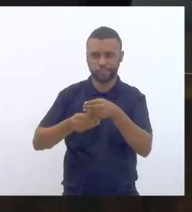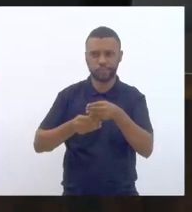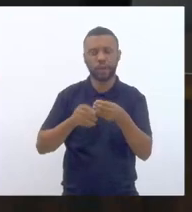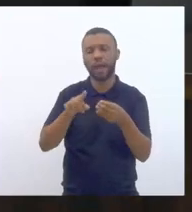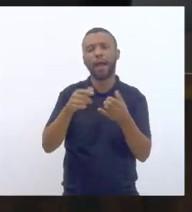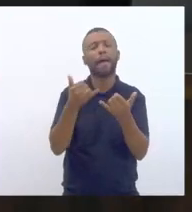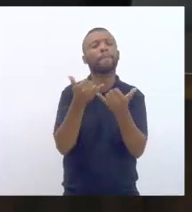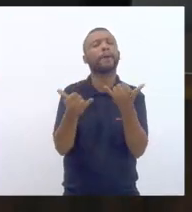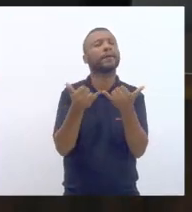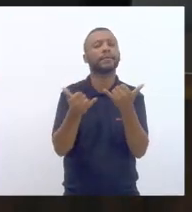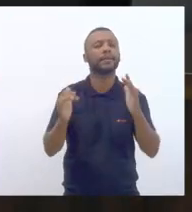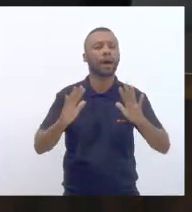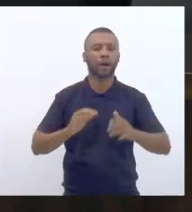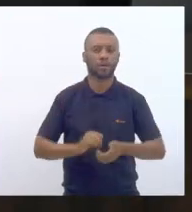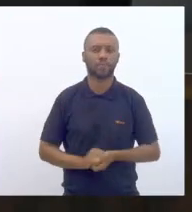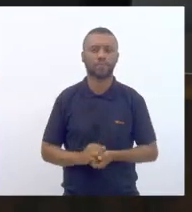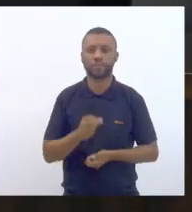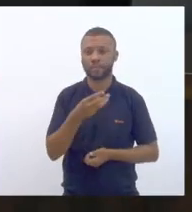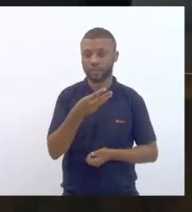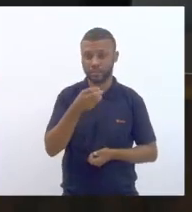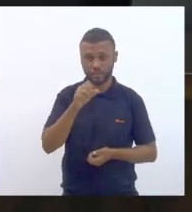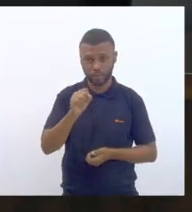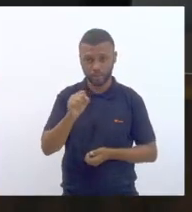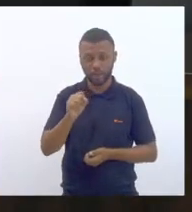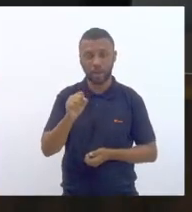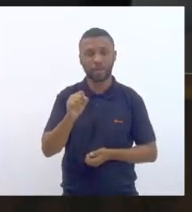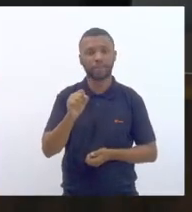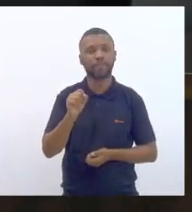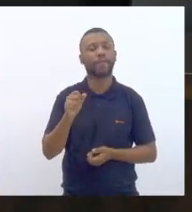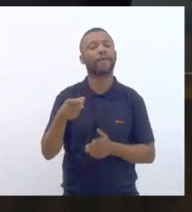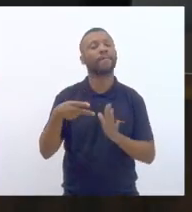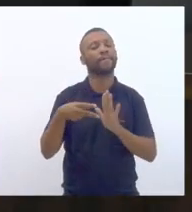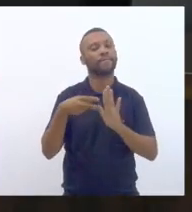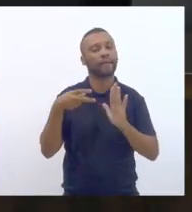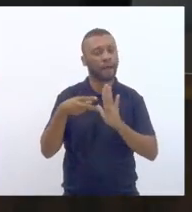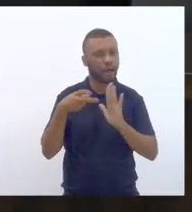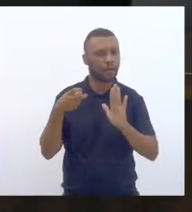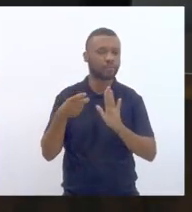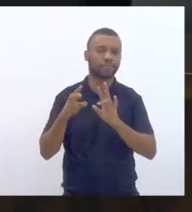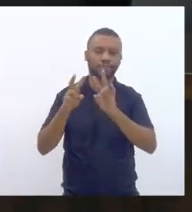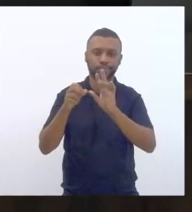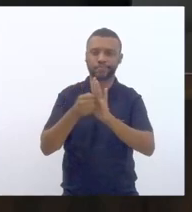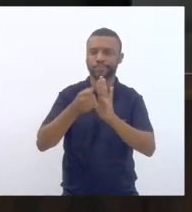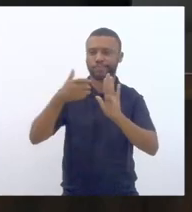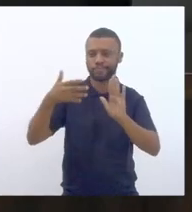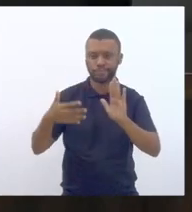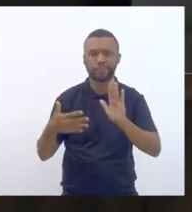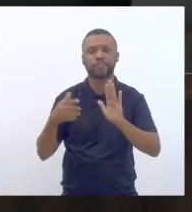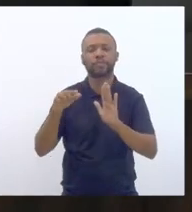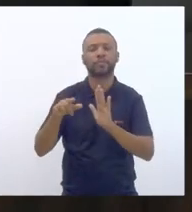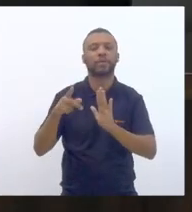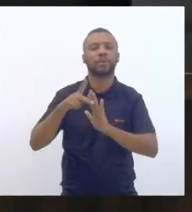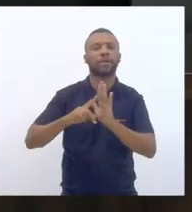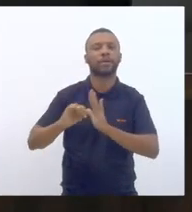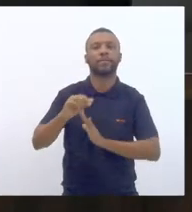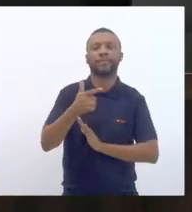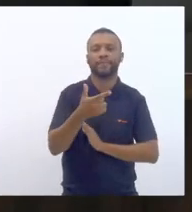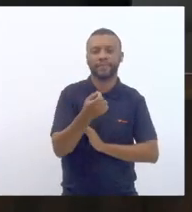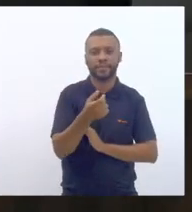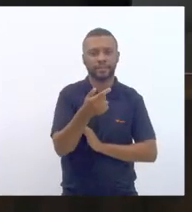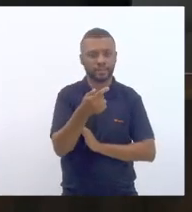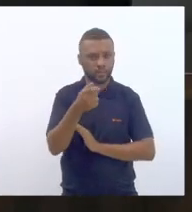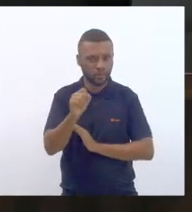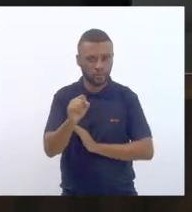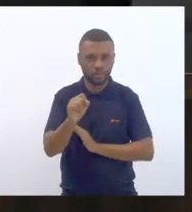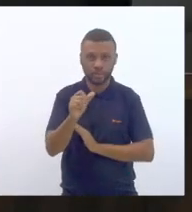parcial. 38º, veto da pauta. Veto total aposto ao projeto de lei 2078,